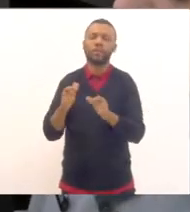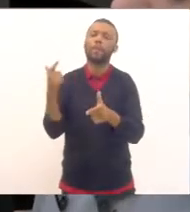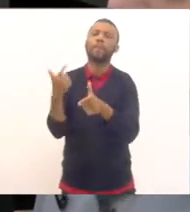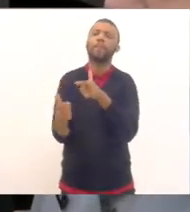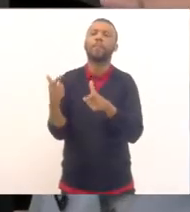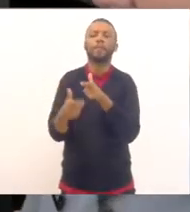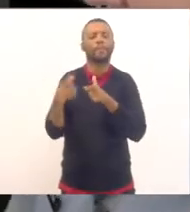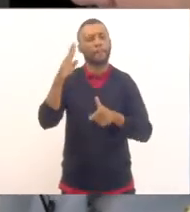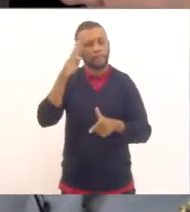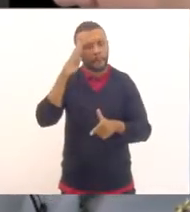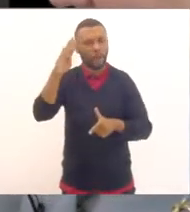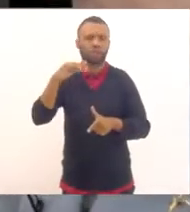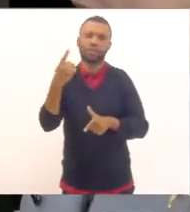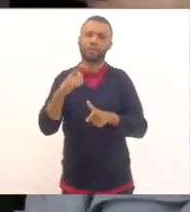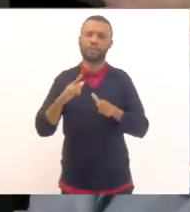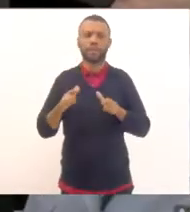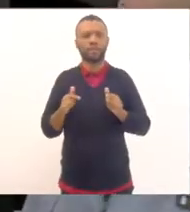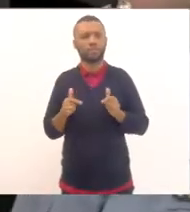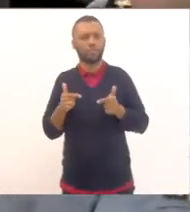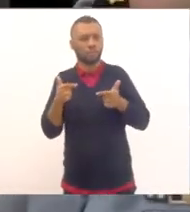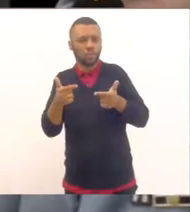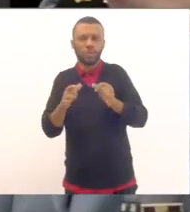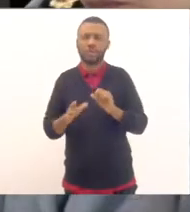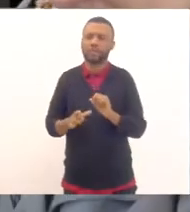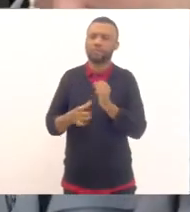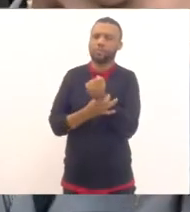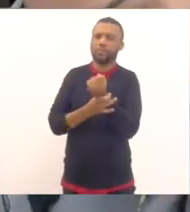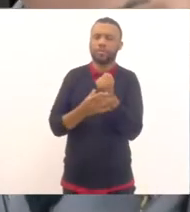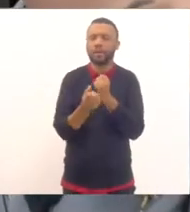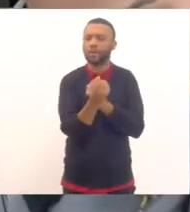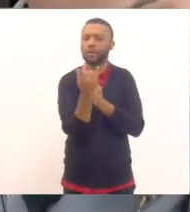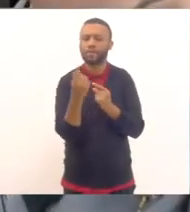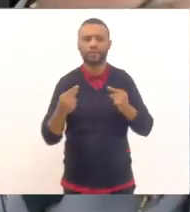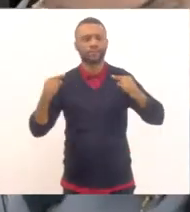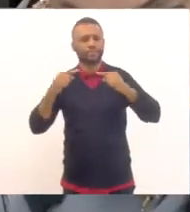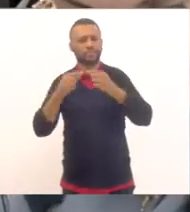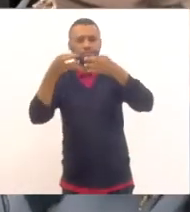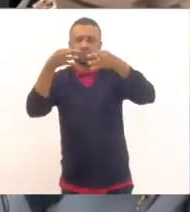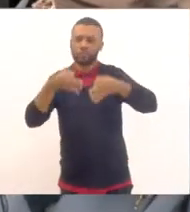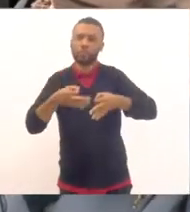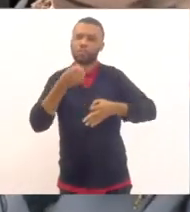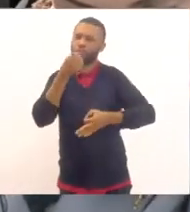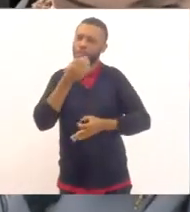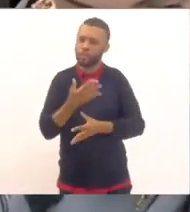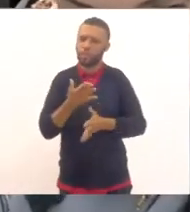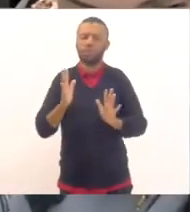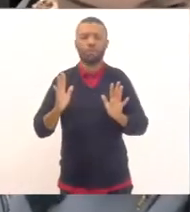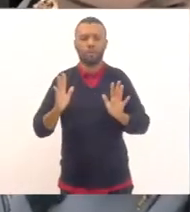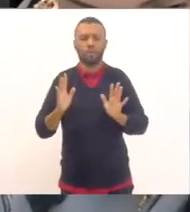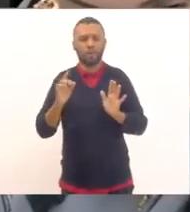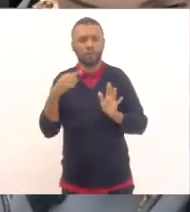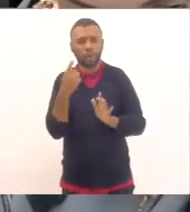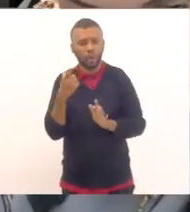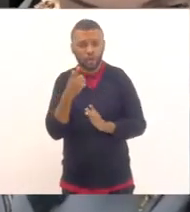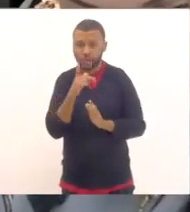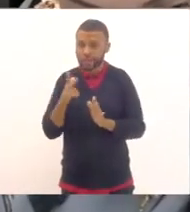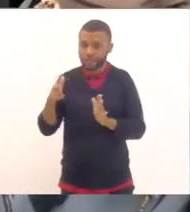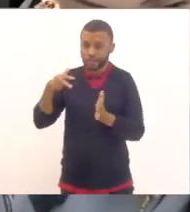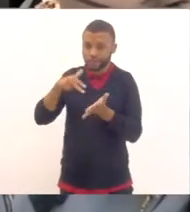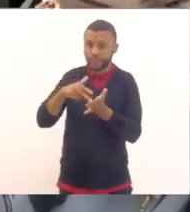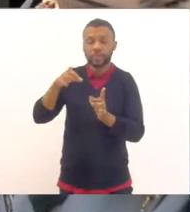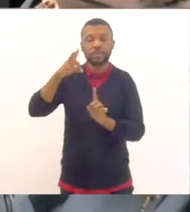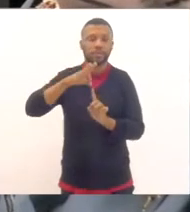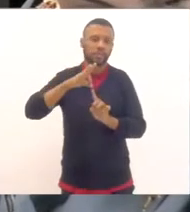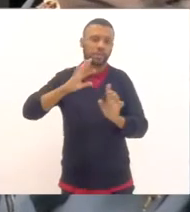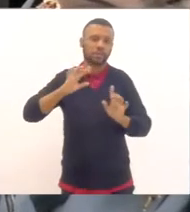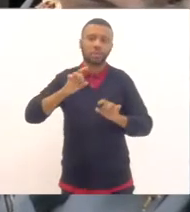então a gente faz a sua operação com toda segurança um bom número de efetivo para que a gente chega lá na estação E durante o